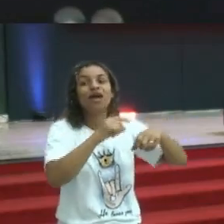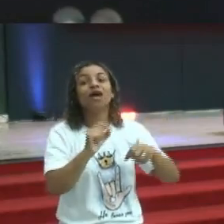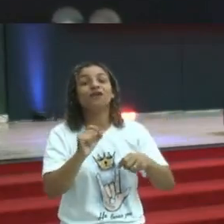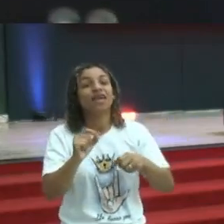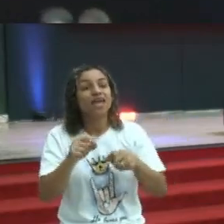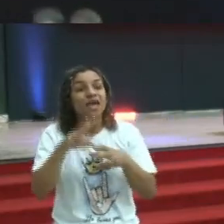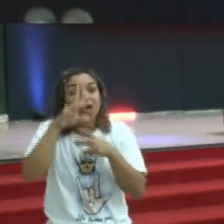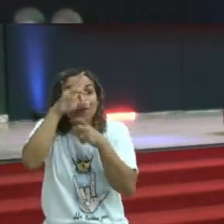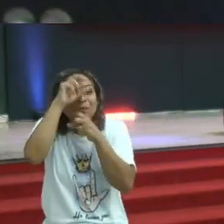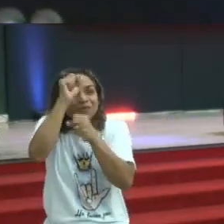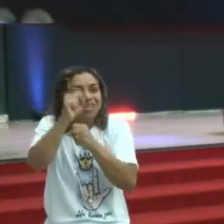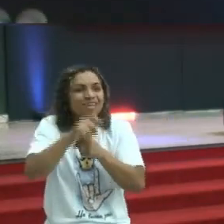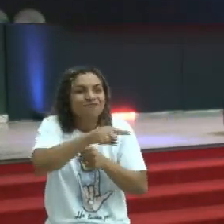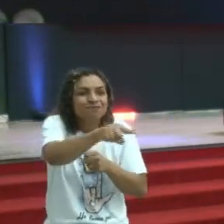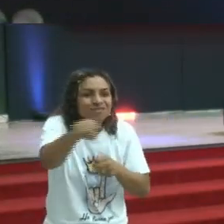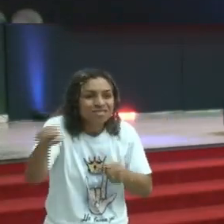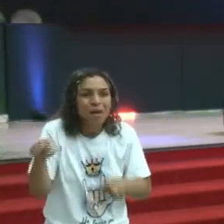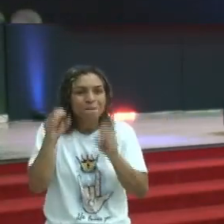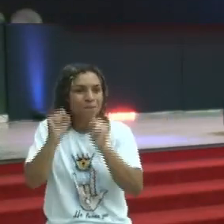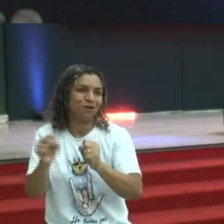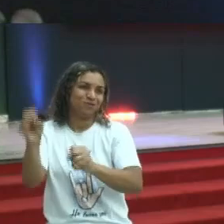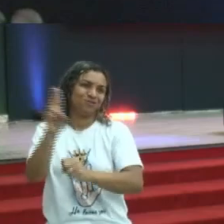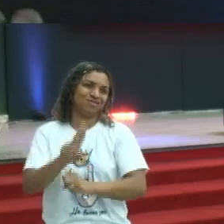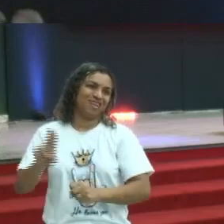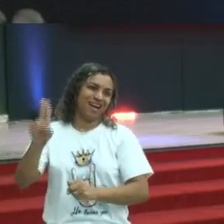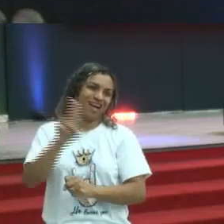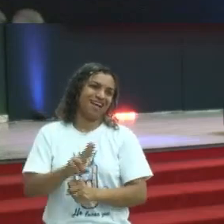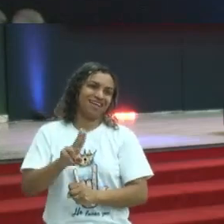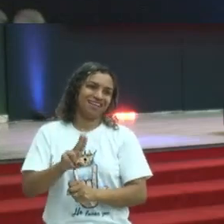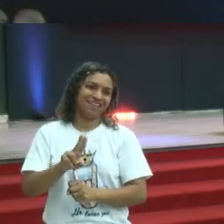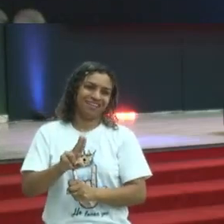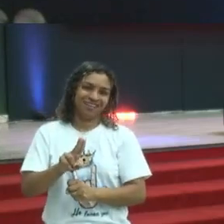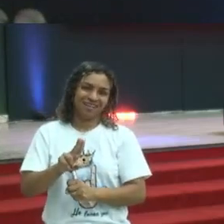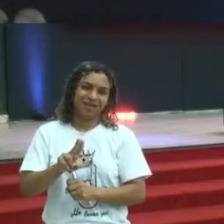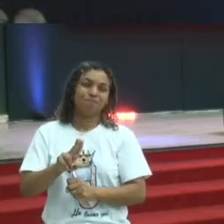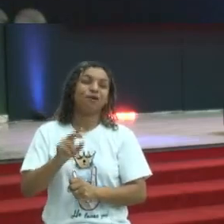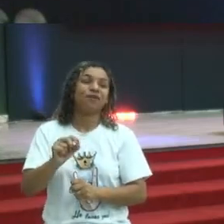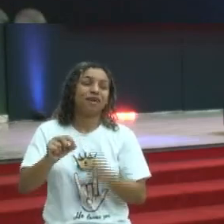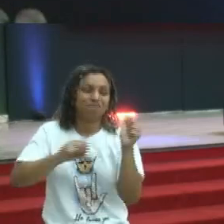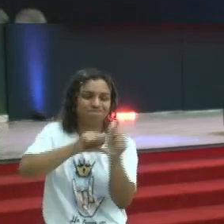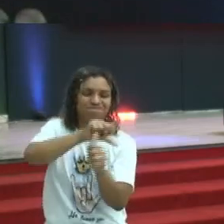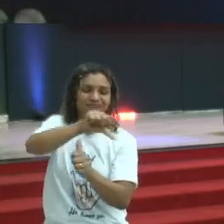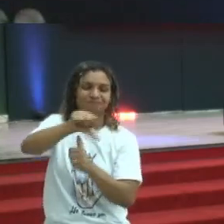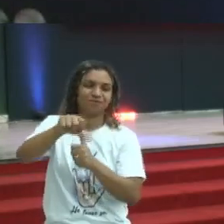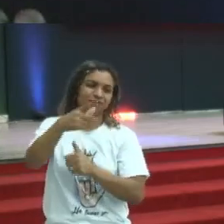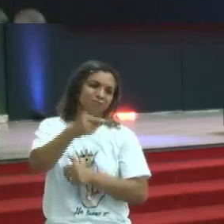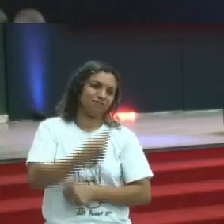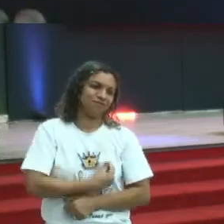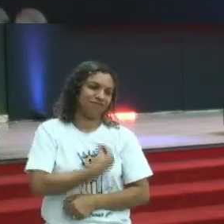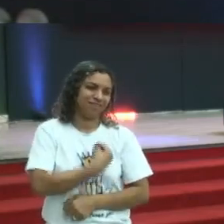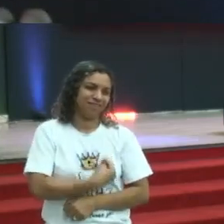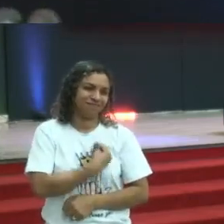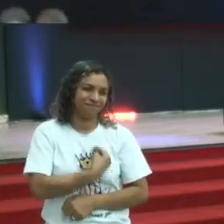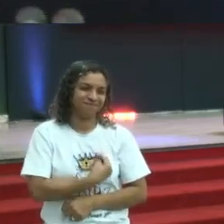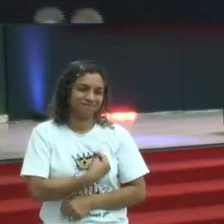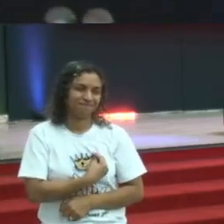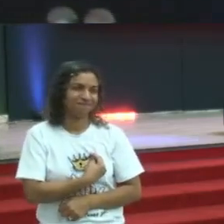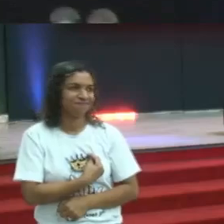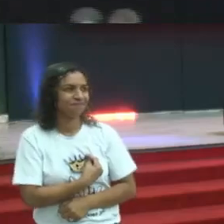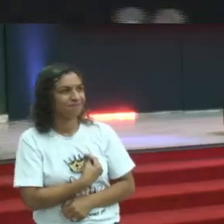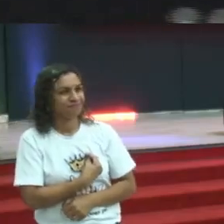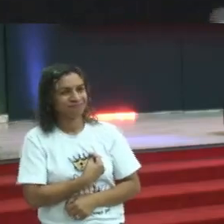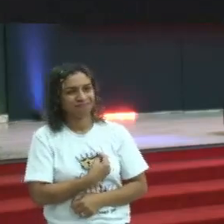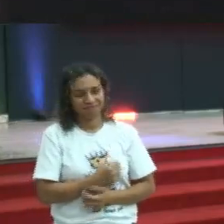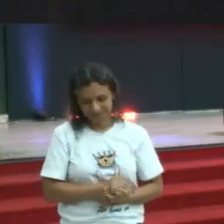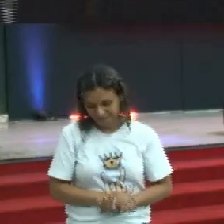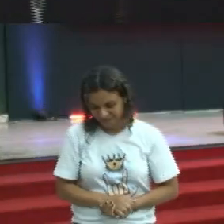que está disponível hoje para você mudar. Quantos creem nisso? Levante a